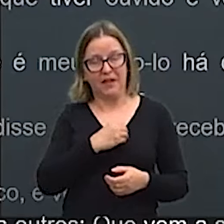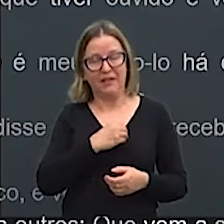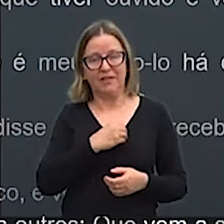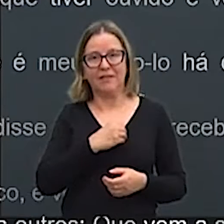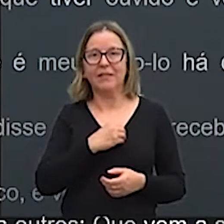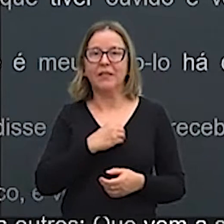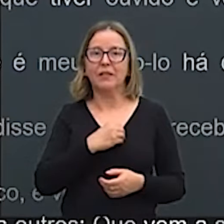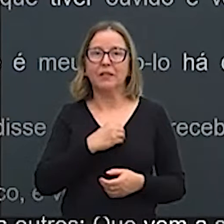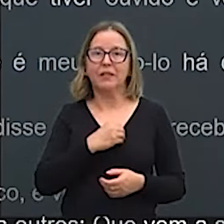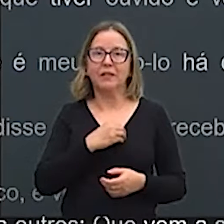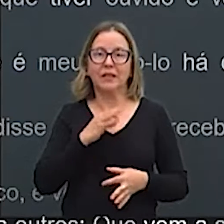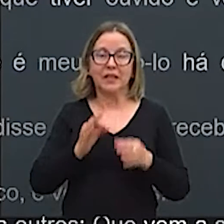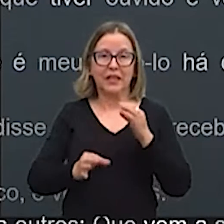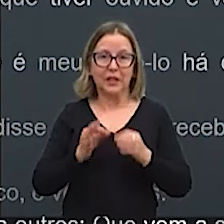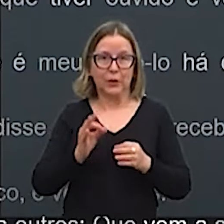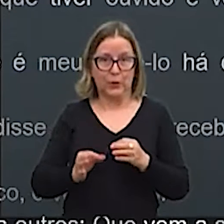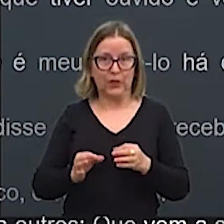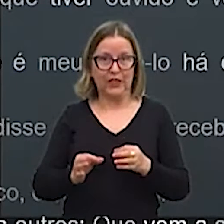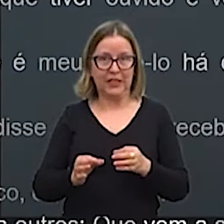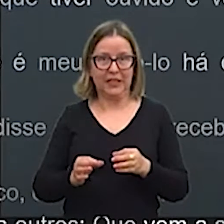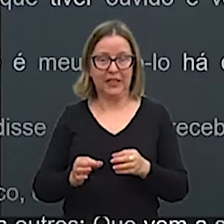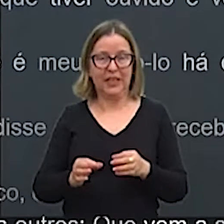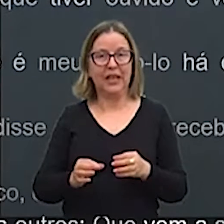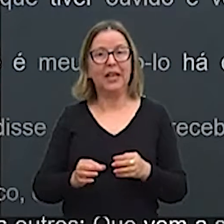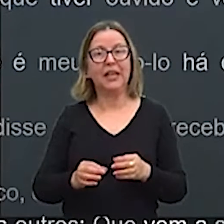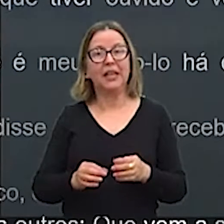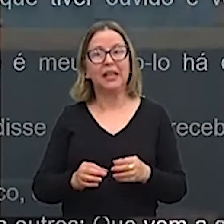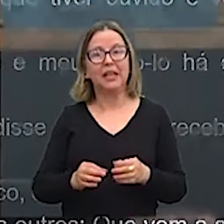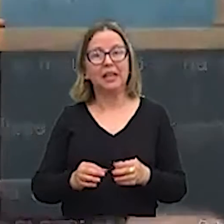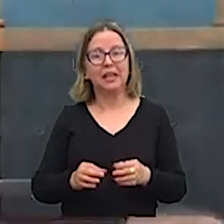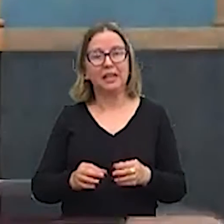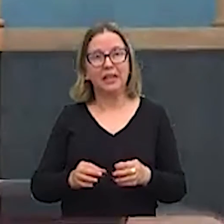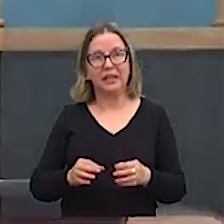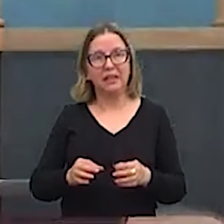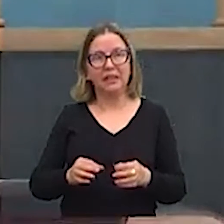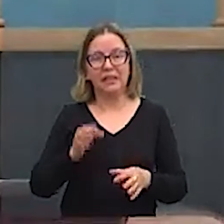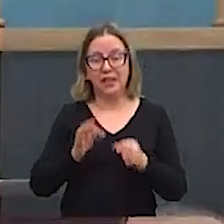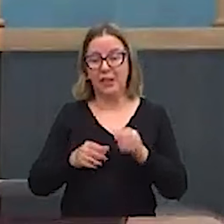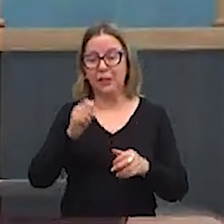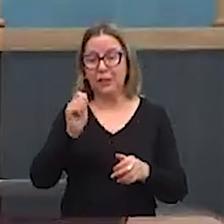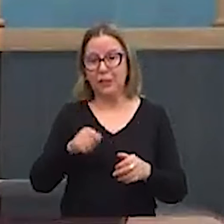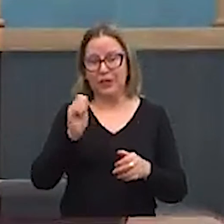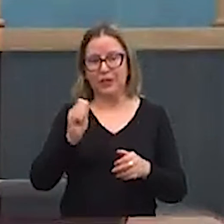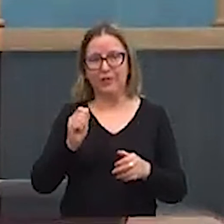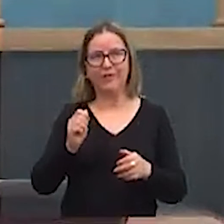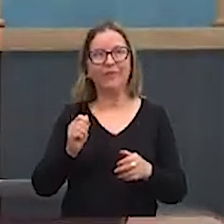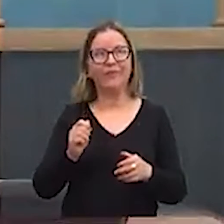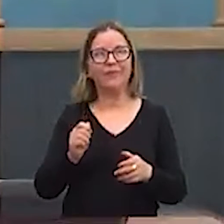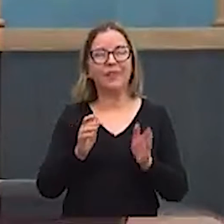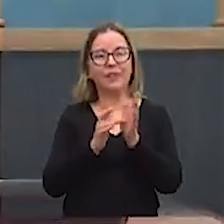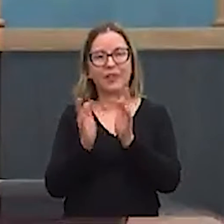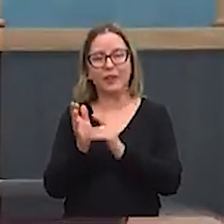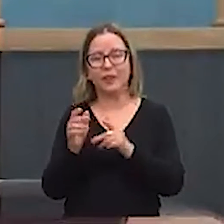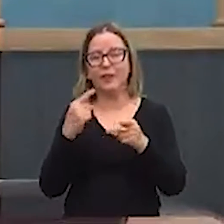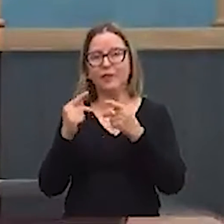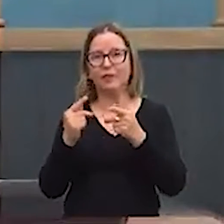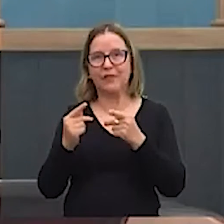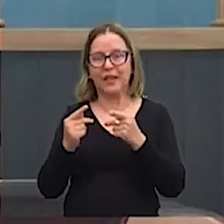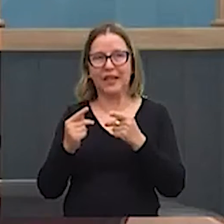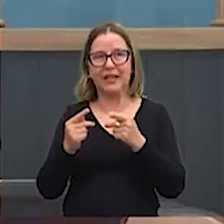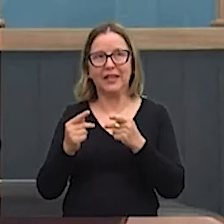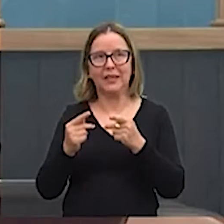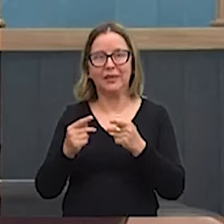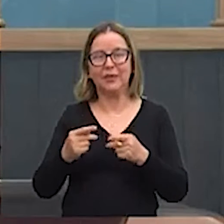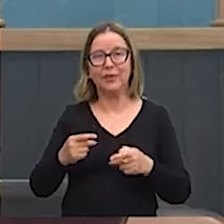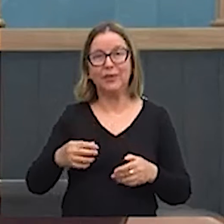não creem em mim. Jesus está falando do Espírito Santo, do Paráclito, do advogado dele. Diz